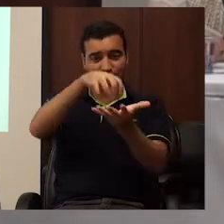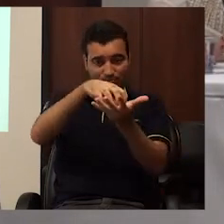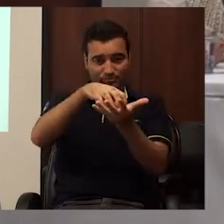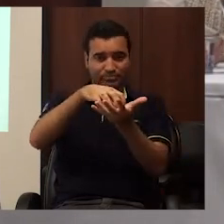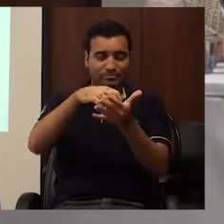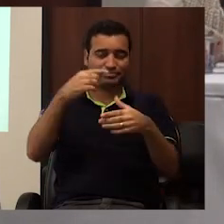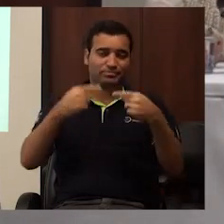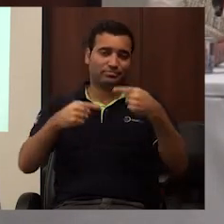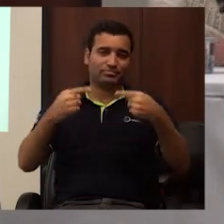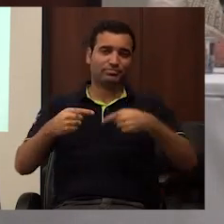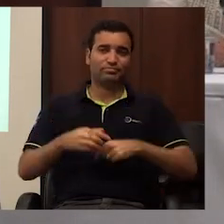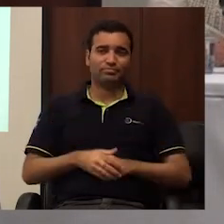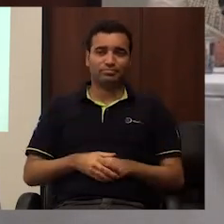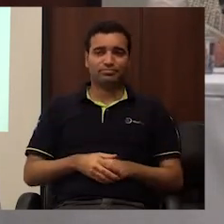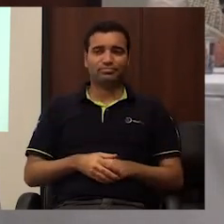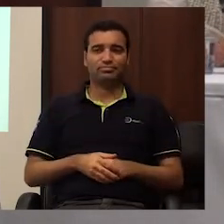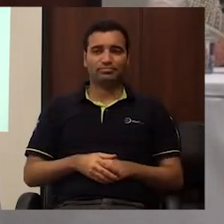discussão.